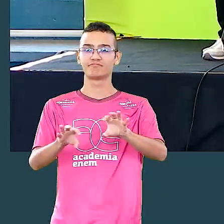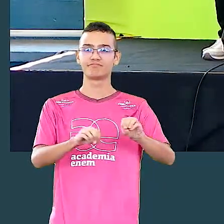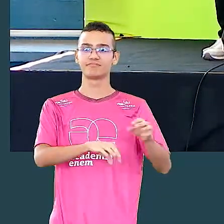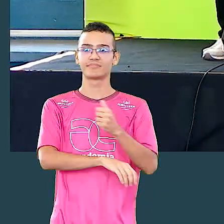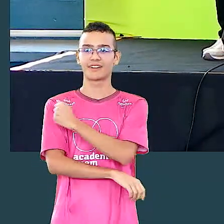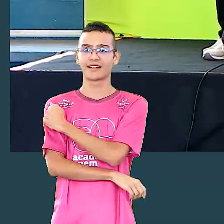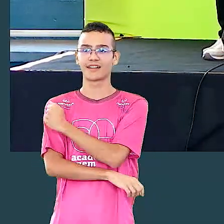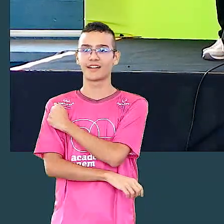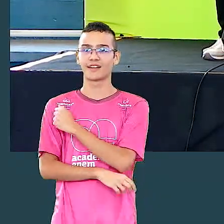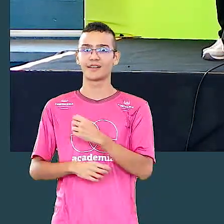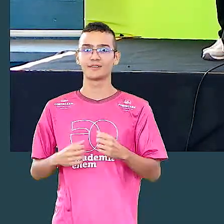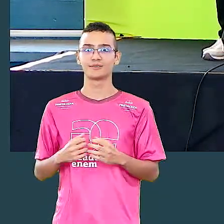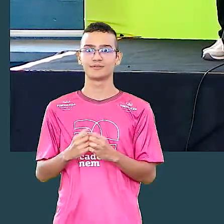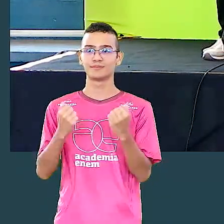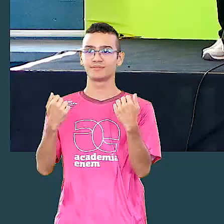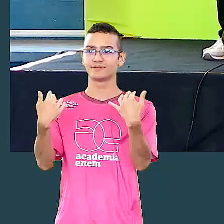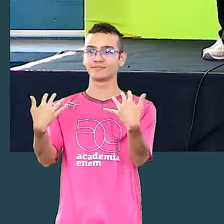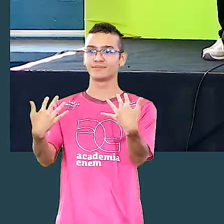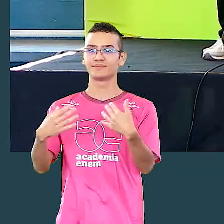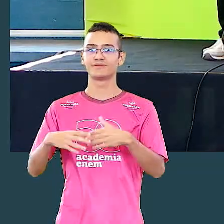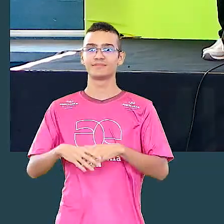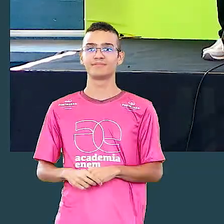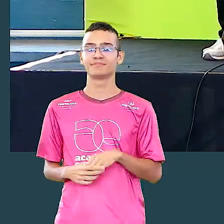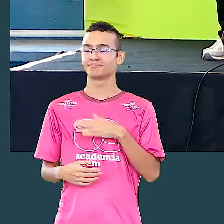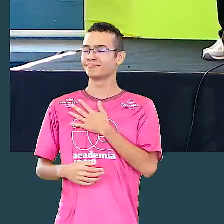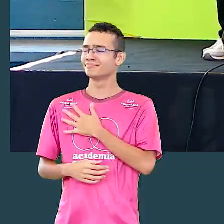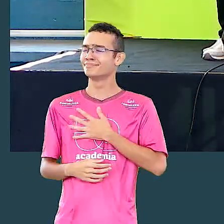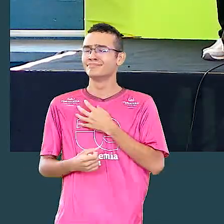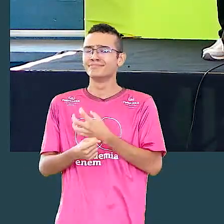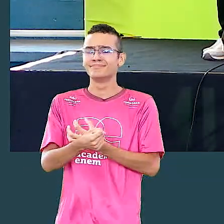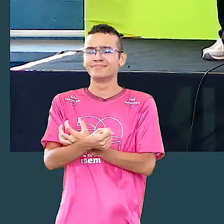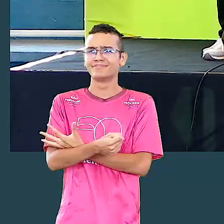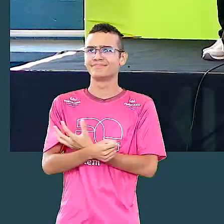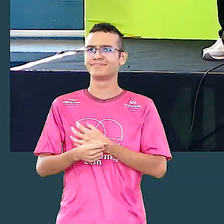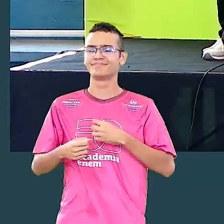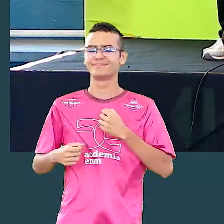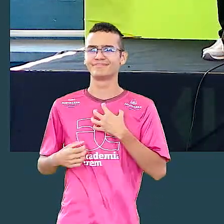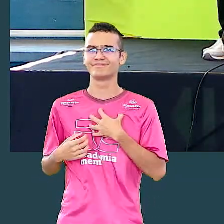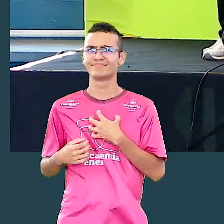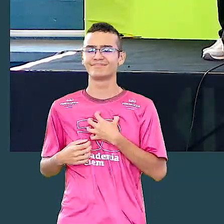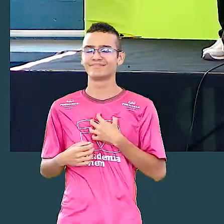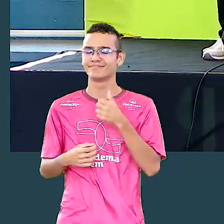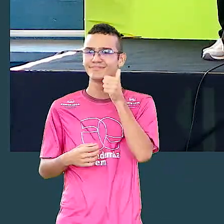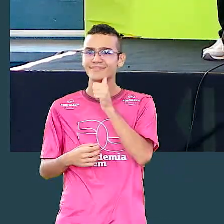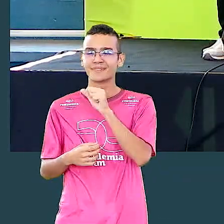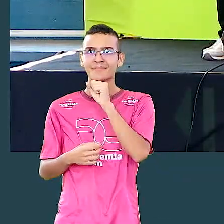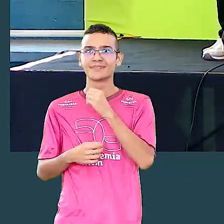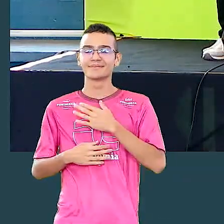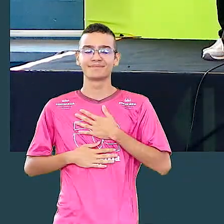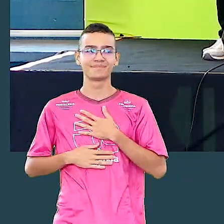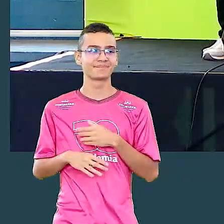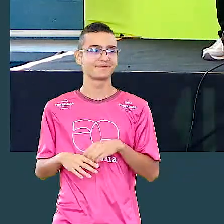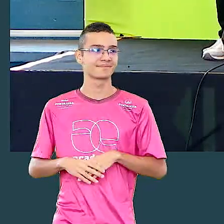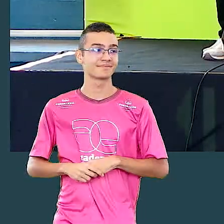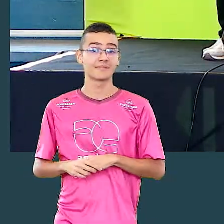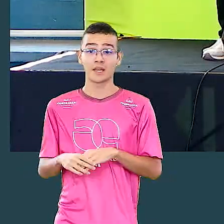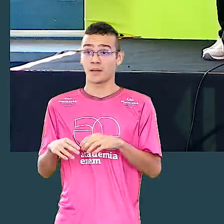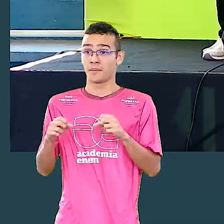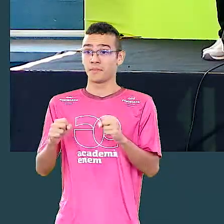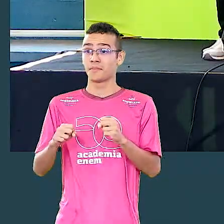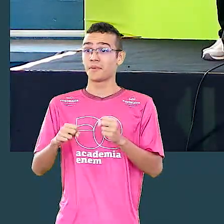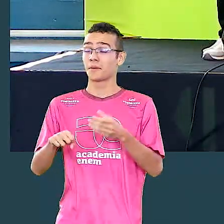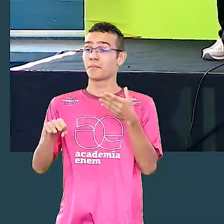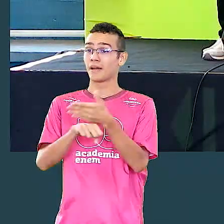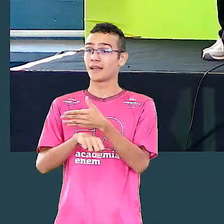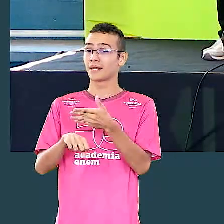Tem que agradar a mãe. Então eu vou fazer um vídeo com vocês e quem participar desse vídeo vai passar. Quem não participar empolgado,